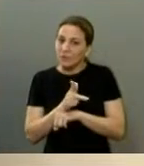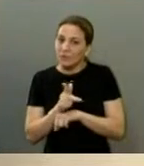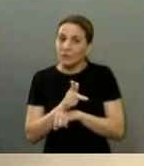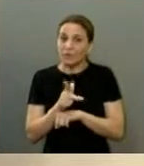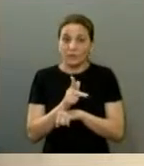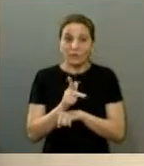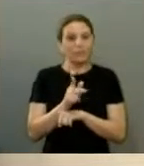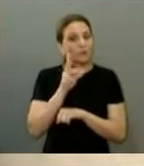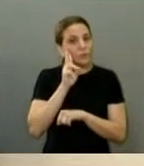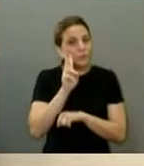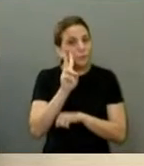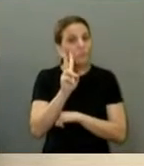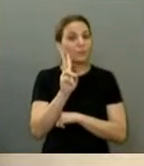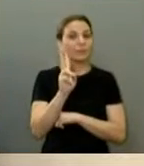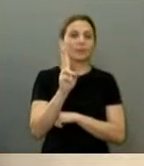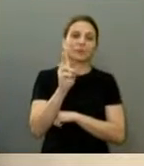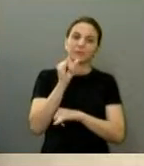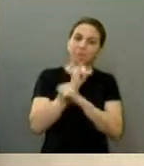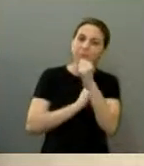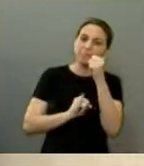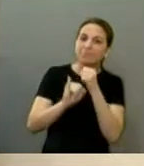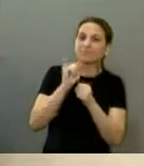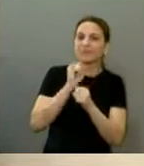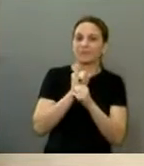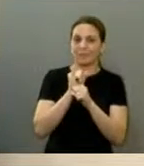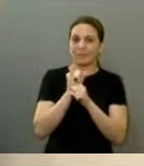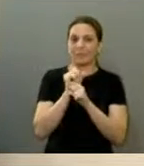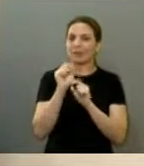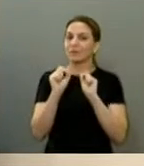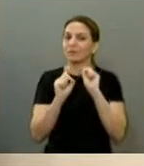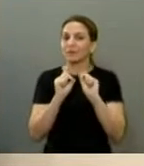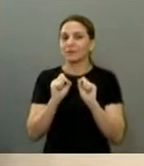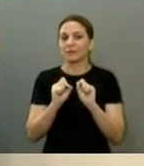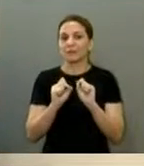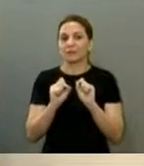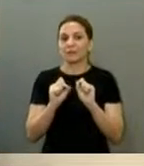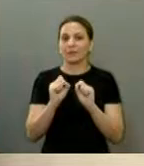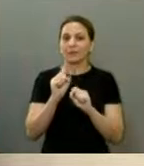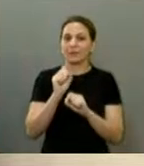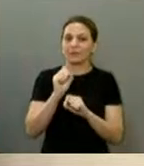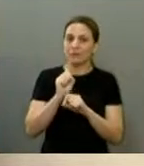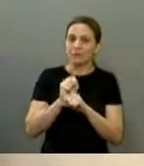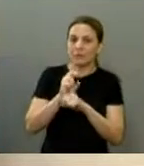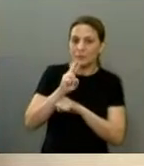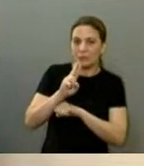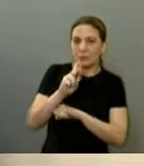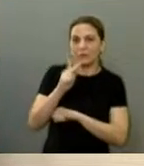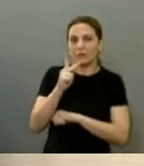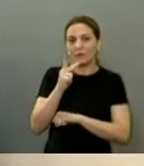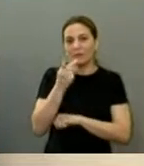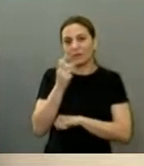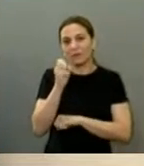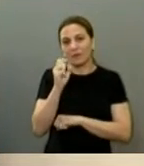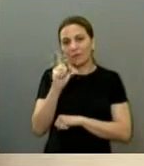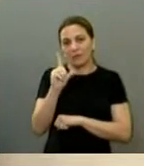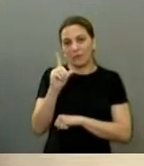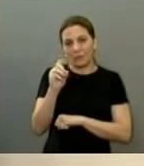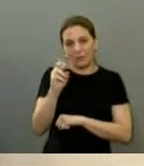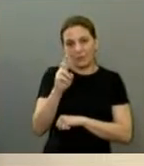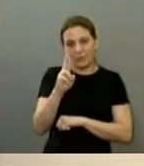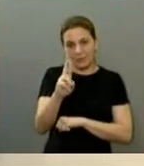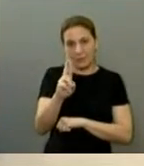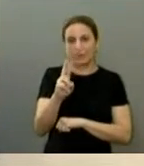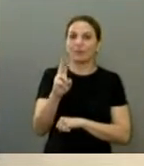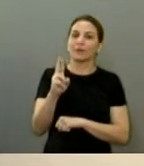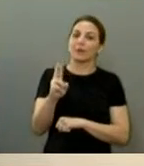internet, tá? E aí agora é capaz, eles vão começar a falar que aí o doutor Helder não defende médico só também, defende